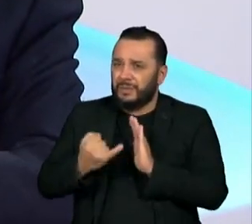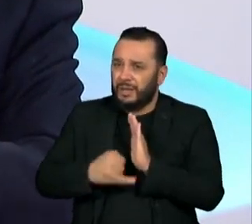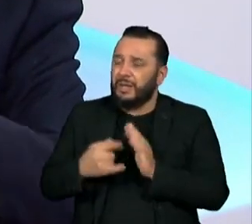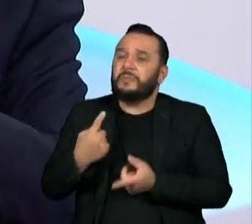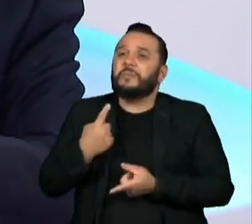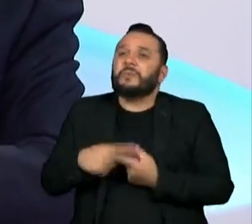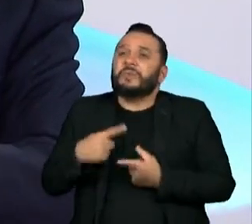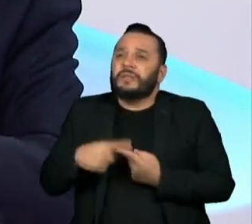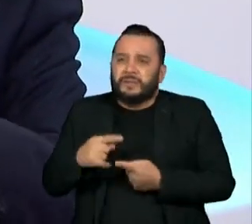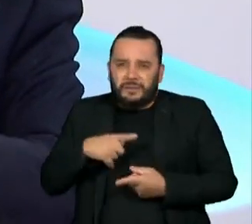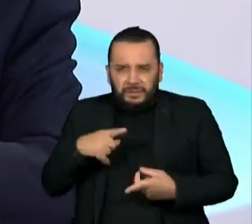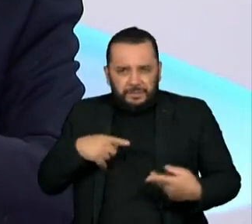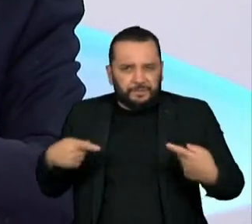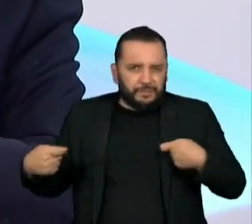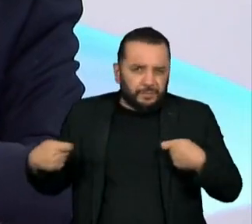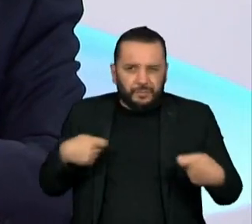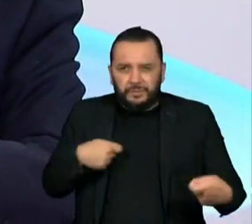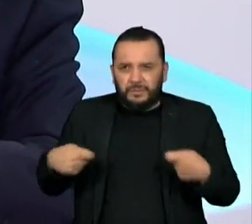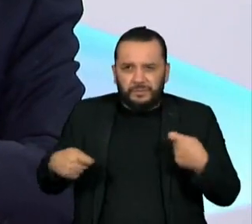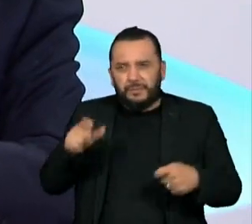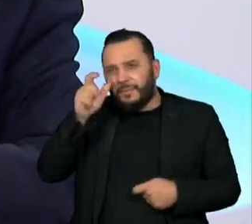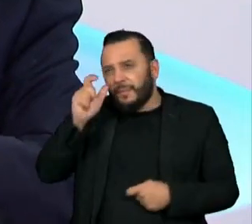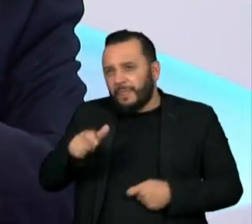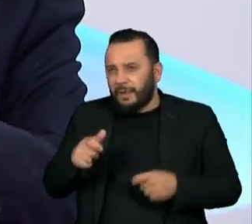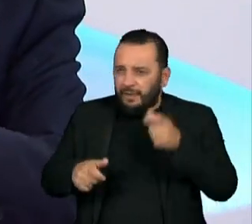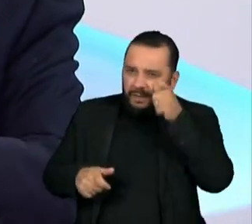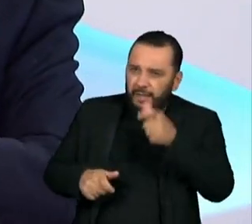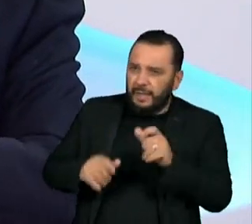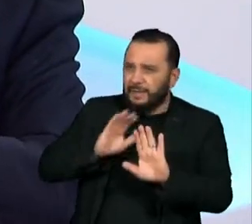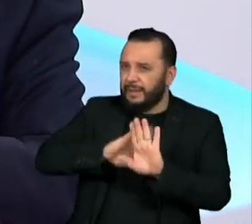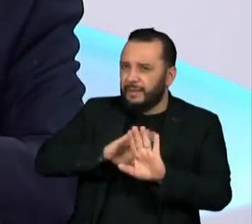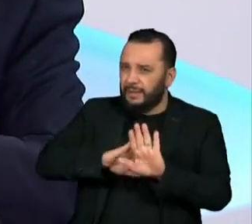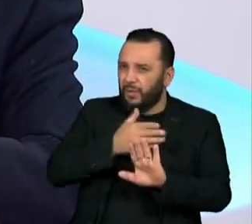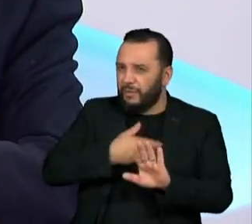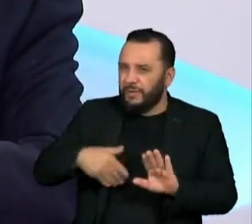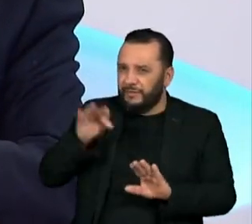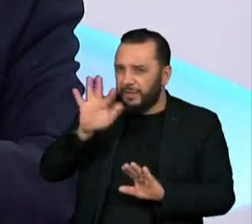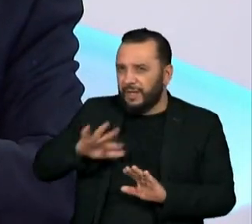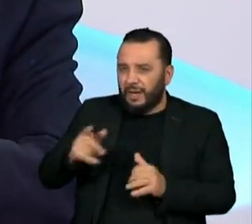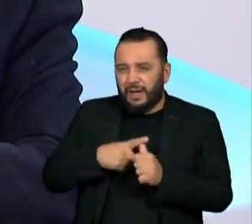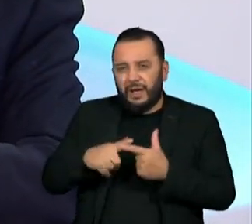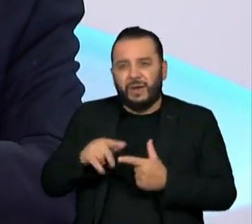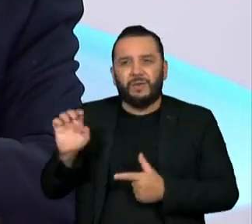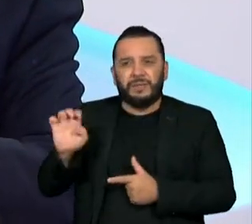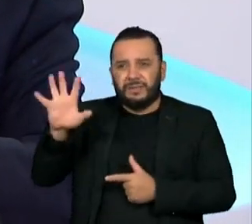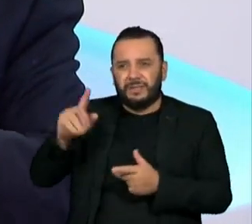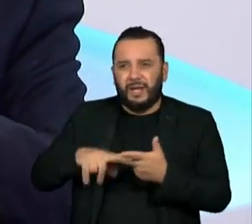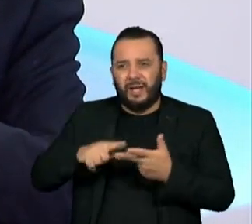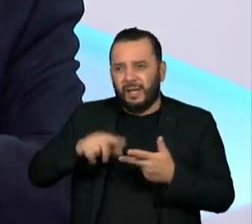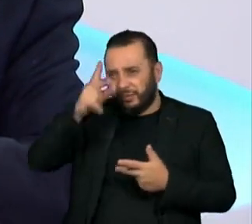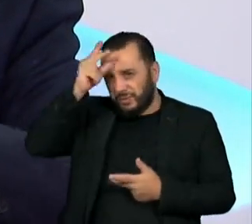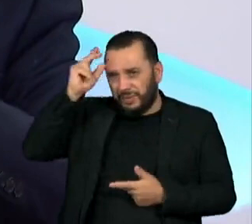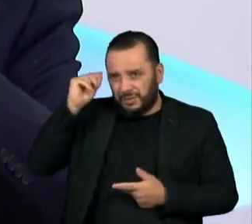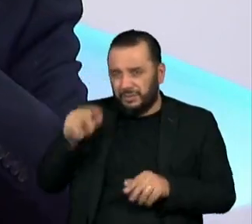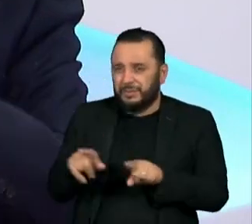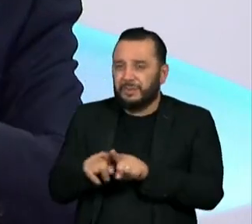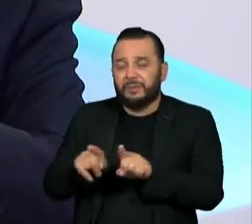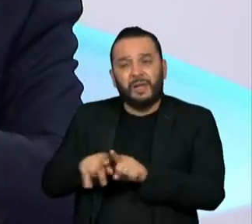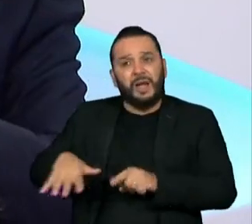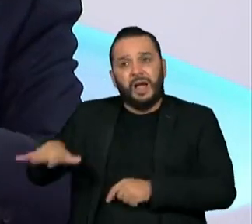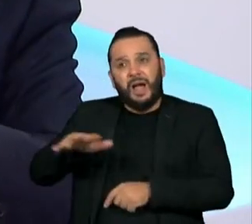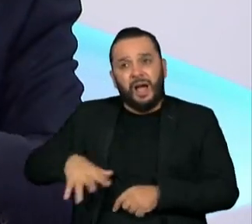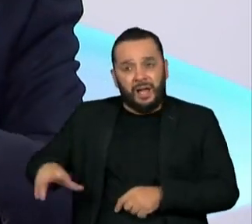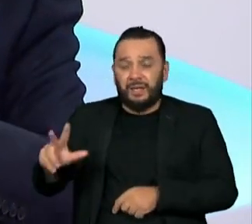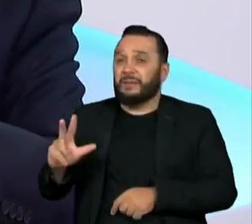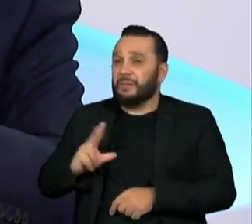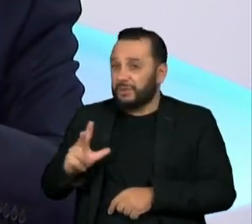própria natureza tem conflitos legítimos de interesse ali entre governo federal estados e municípios entre setor privado